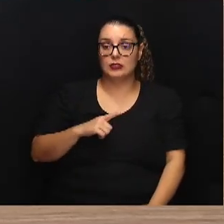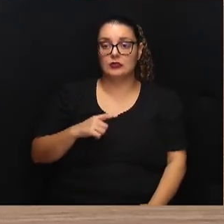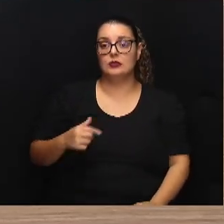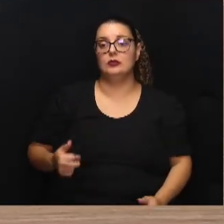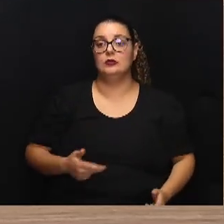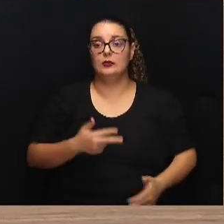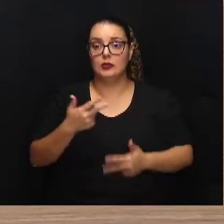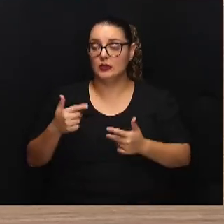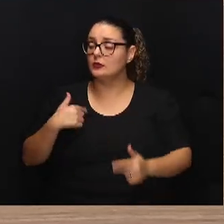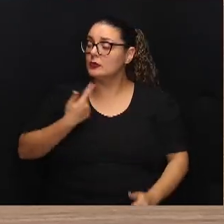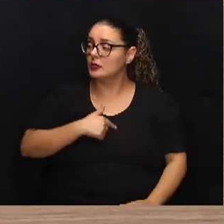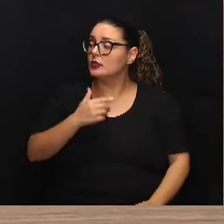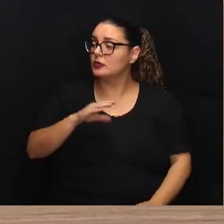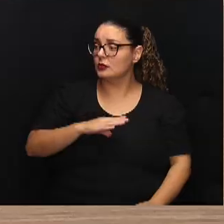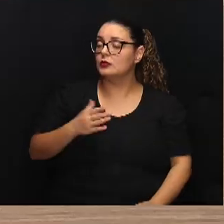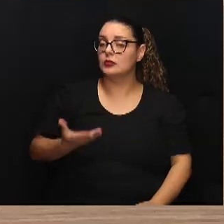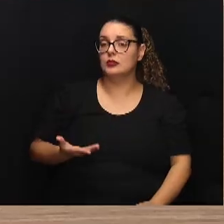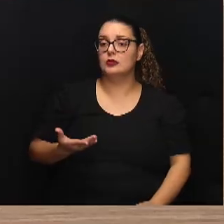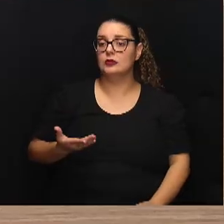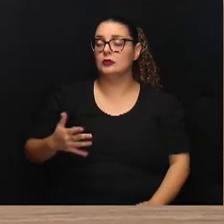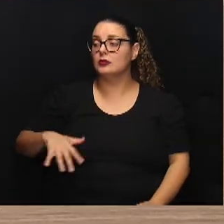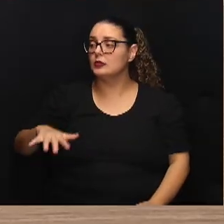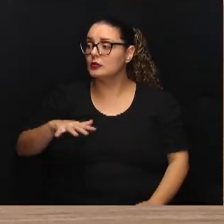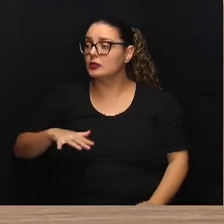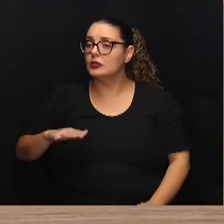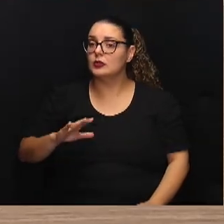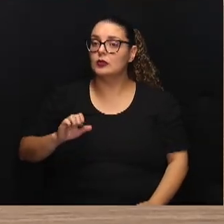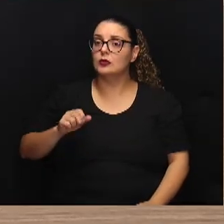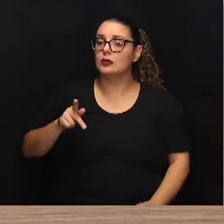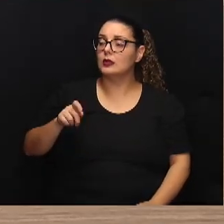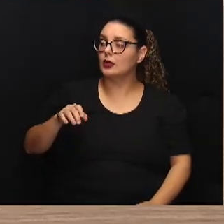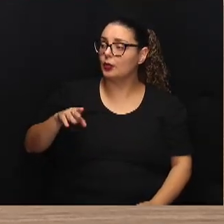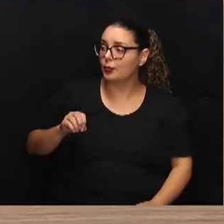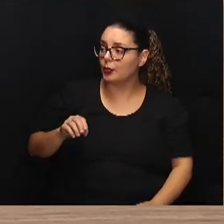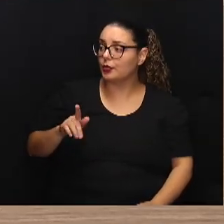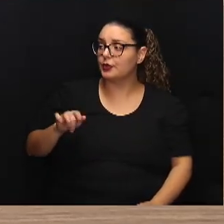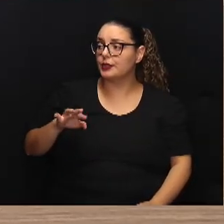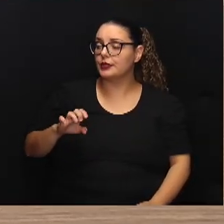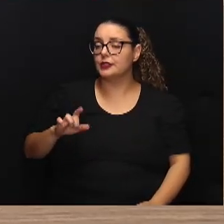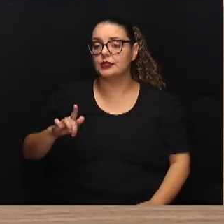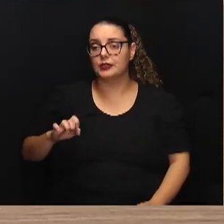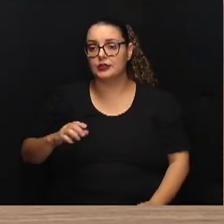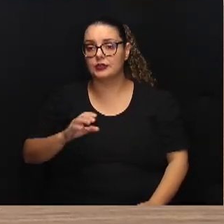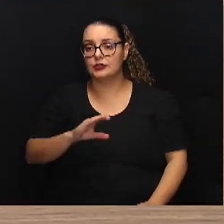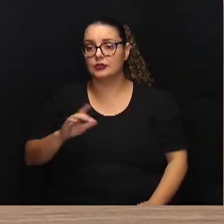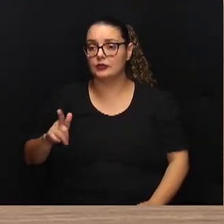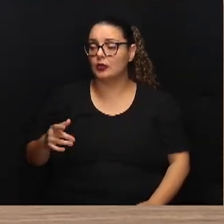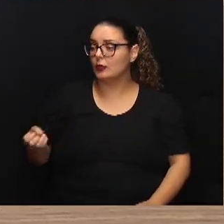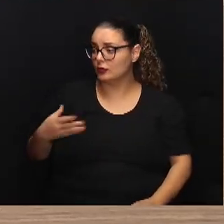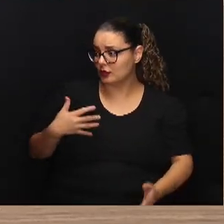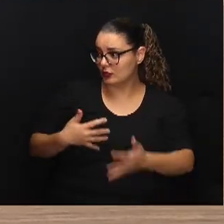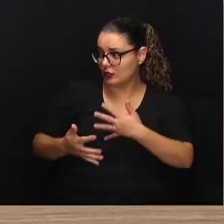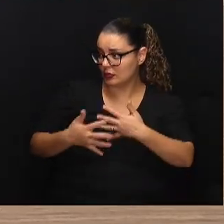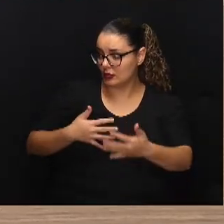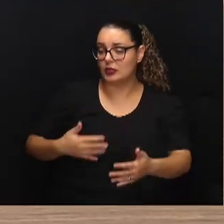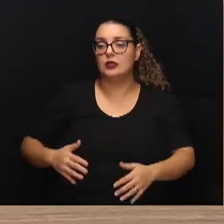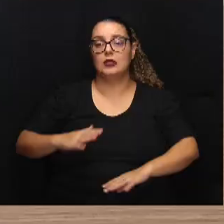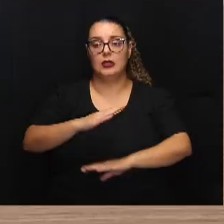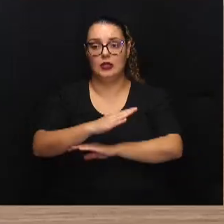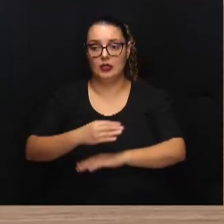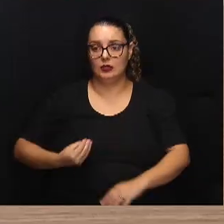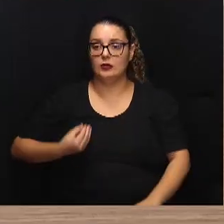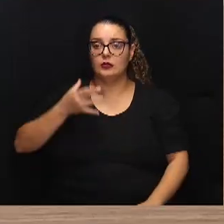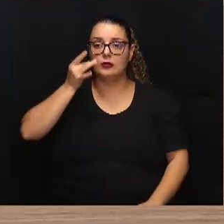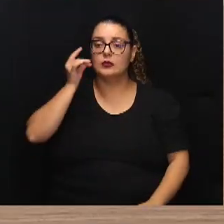novidade para a nossa cidade, ali na região do Campo Grande, um novo terminal, em que a Câmara também esteve presente